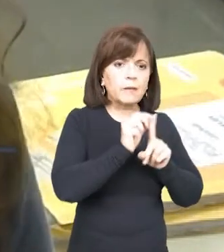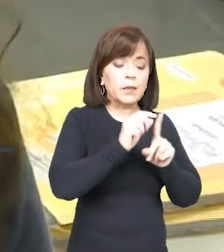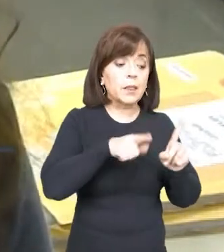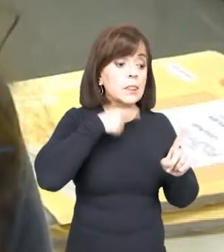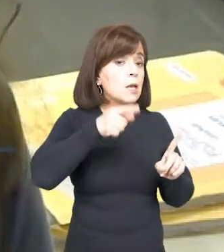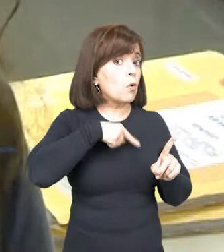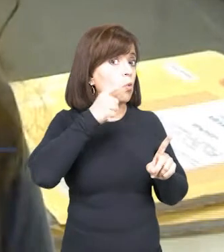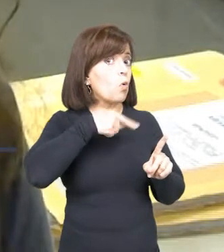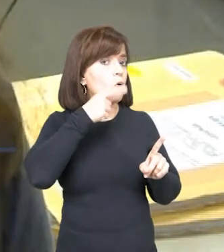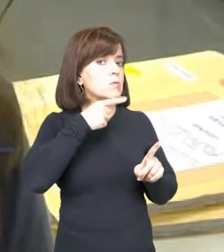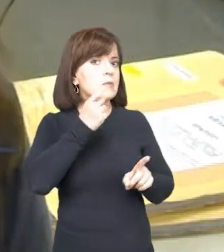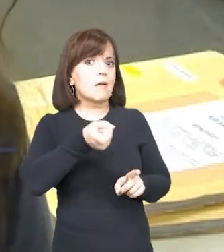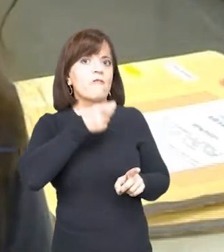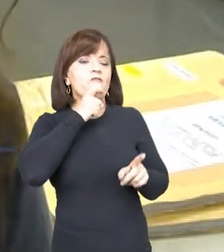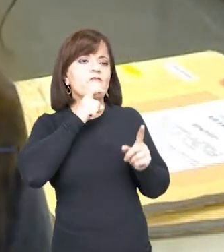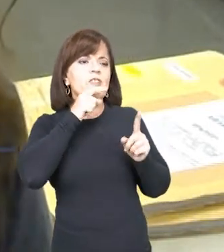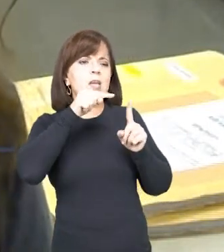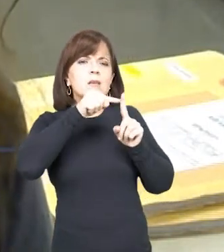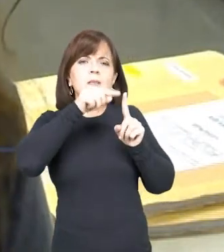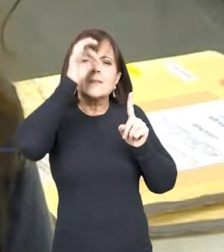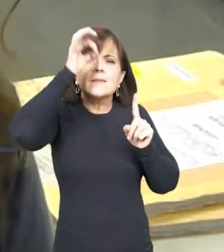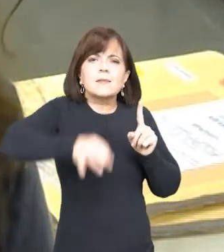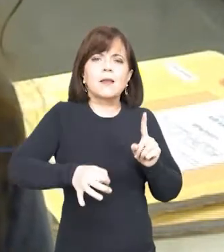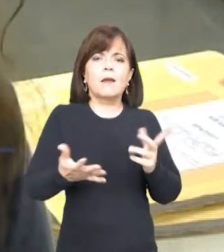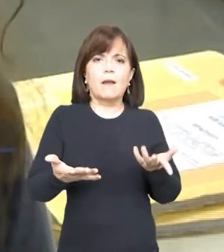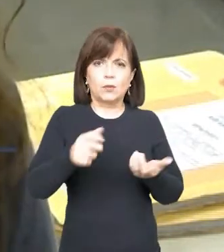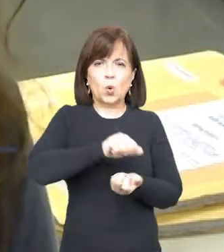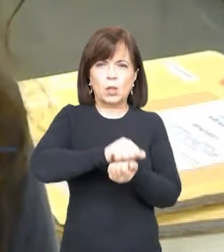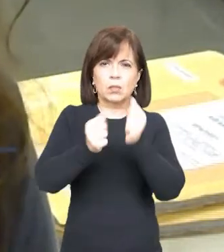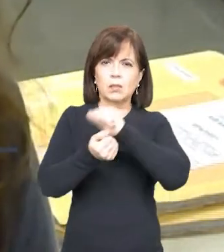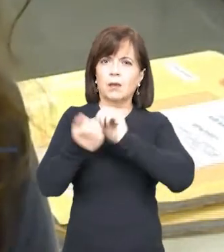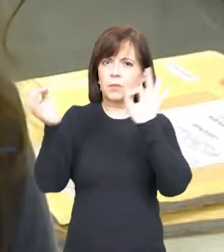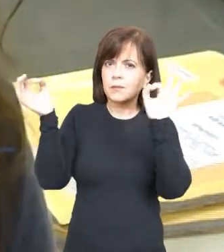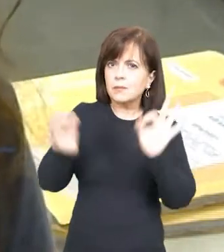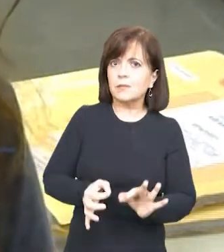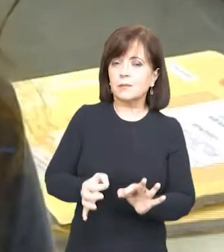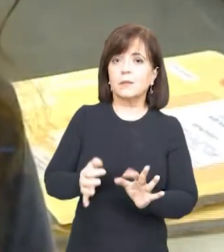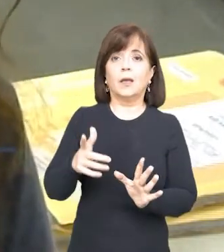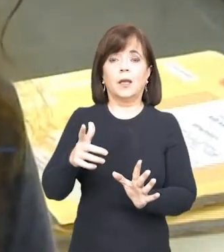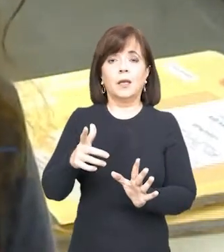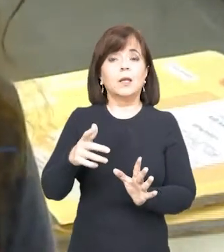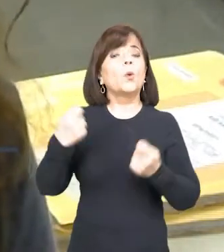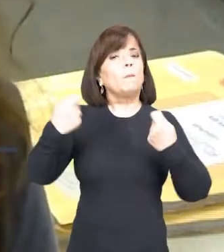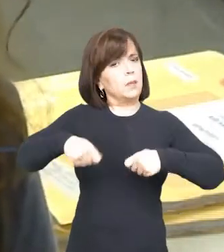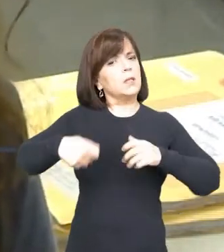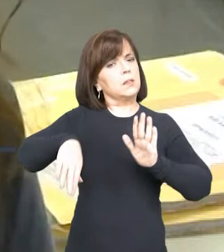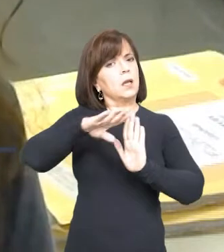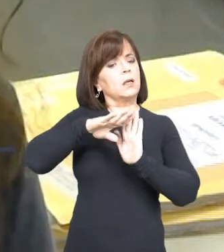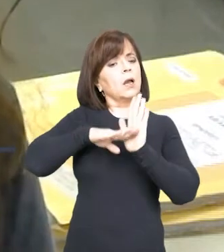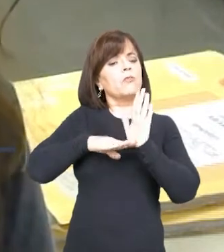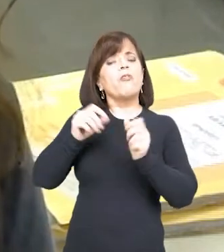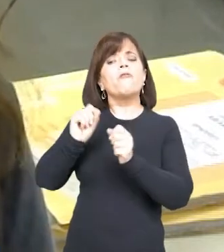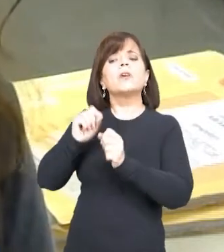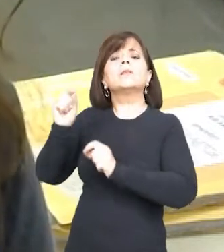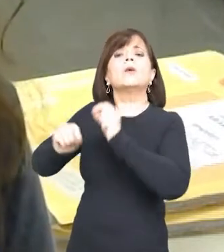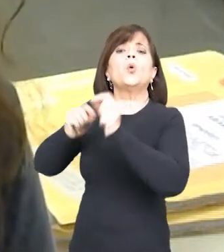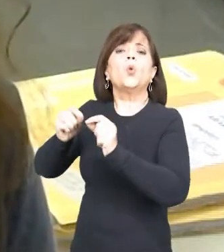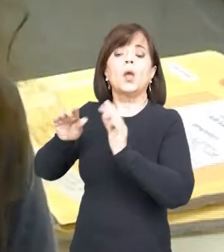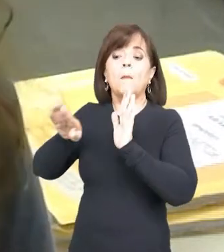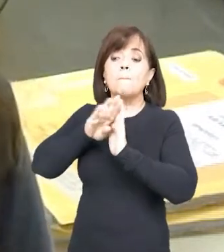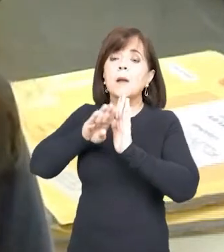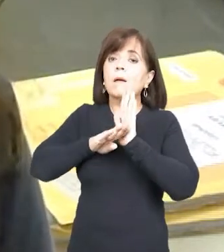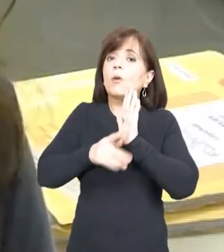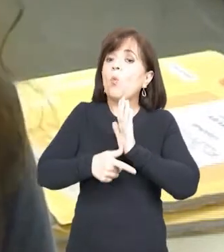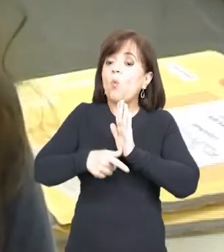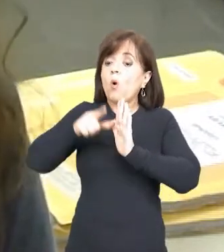não conseguiu alcançar essa adequação, que haja um plano de contingenciamento do que vai ser feito, para que ele não